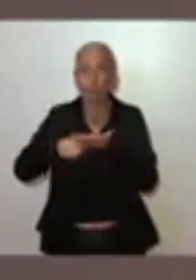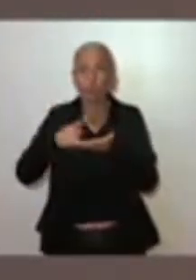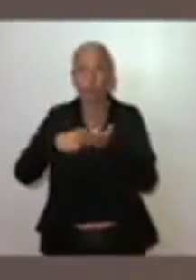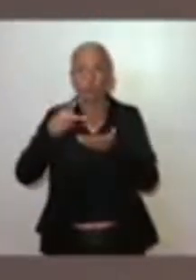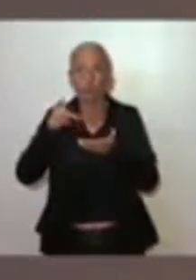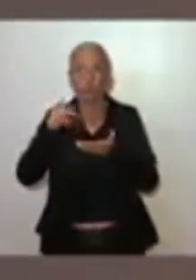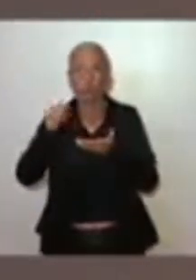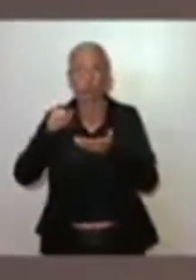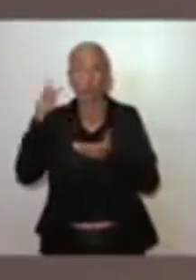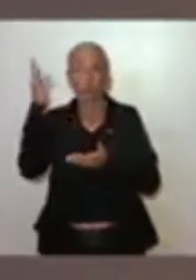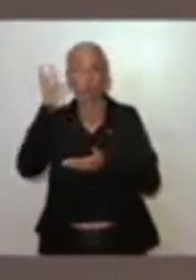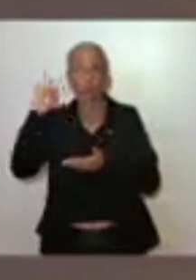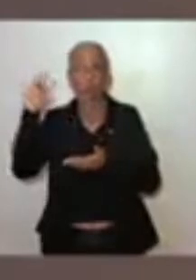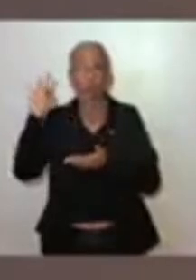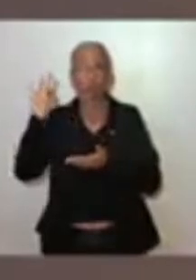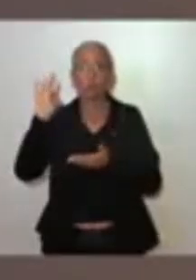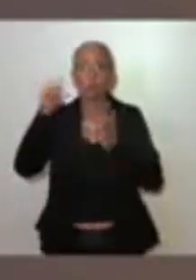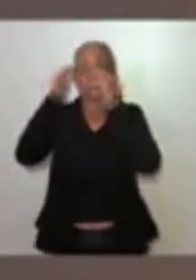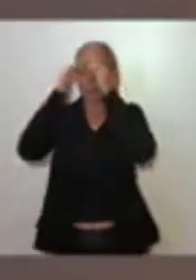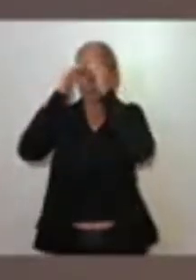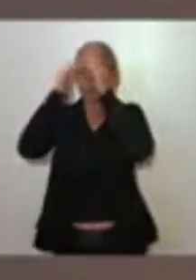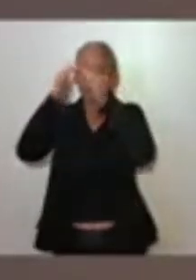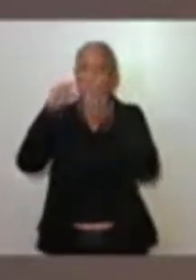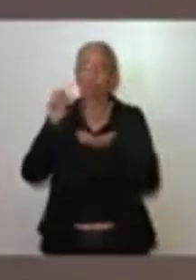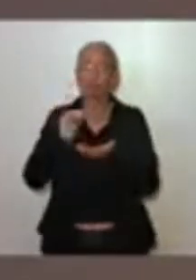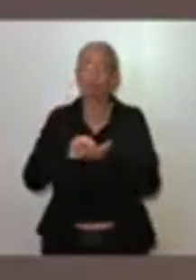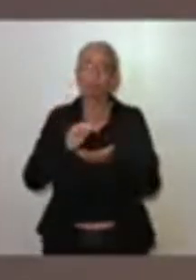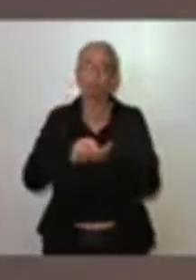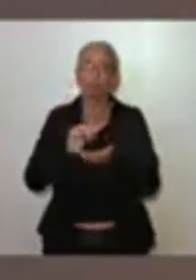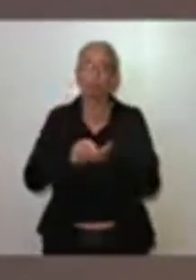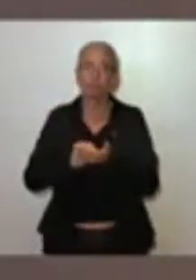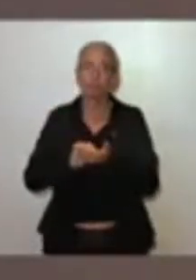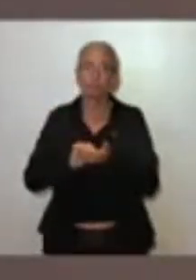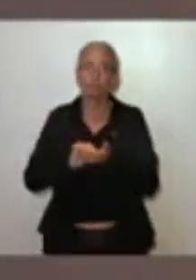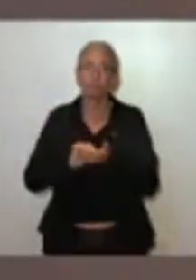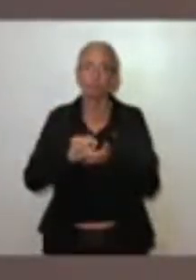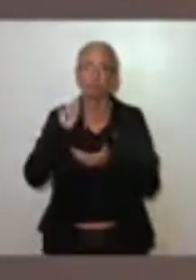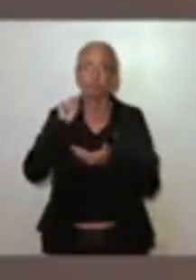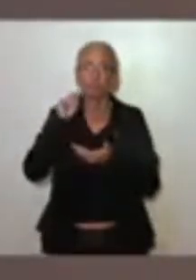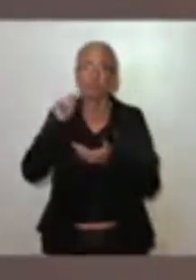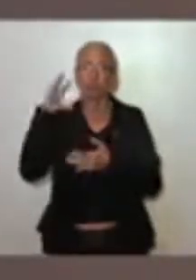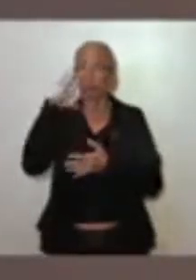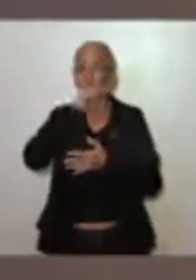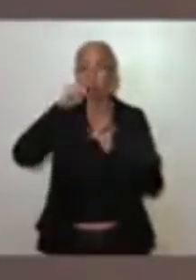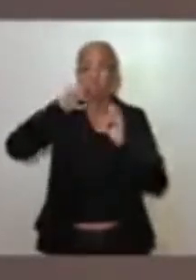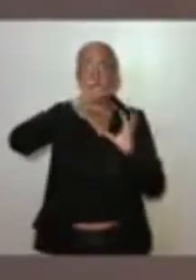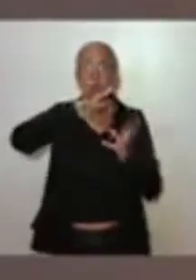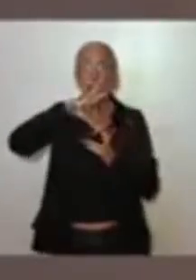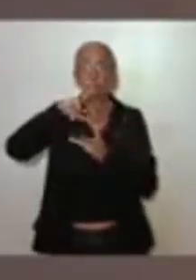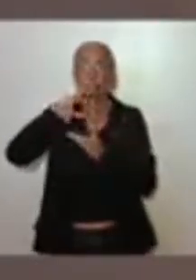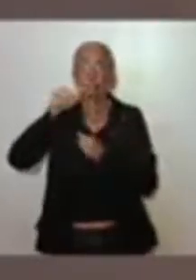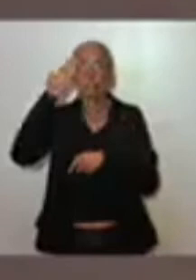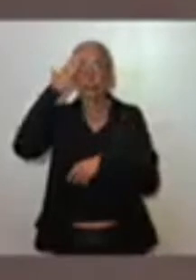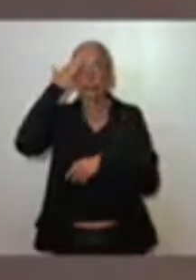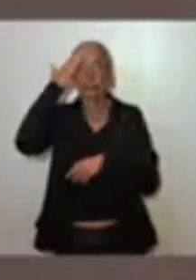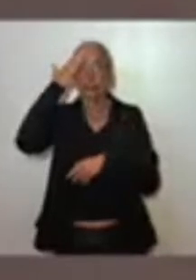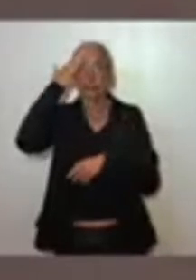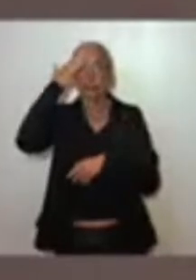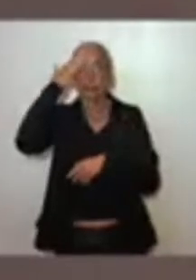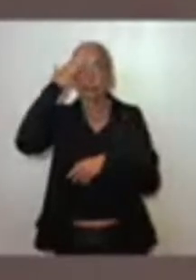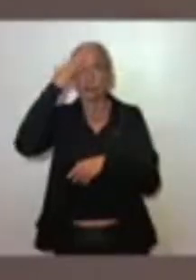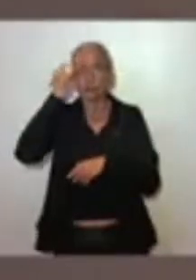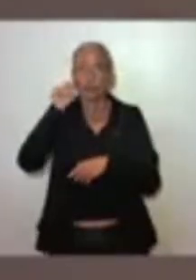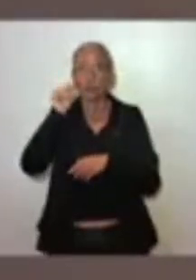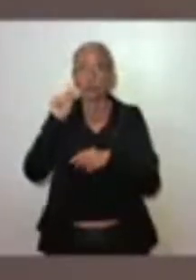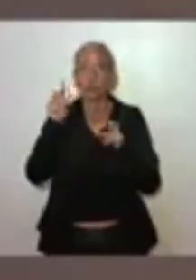respeitado os países não estão cumprindo as metas o que que é o aquecimento global muitos saberão mas para dizer em